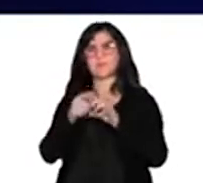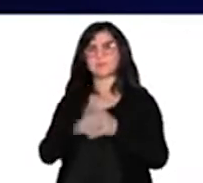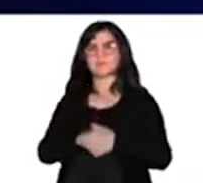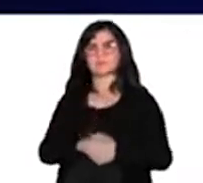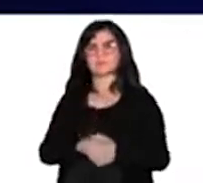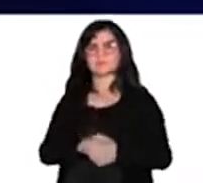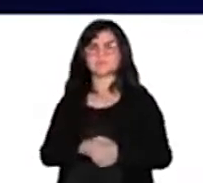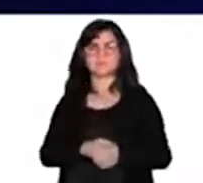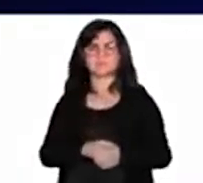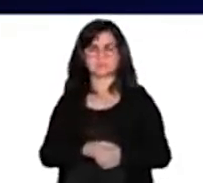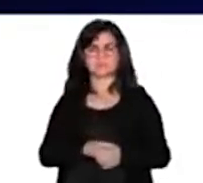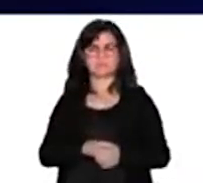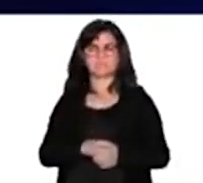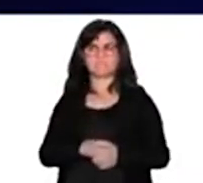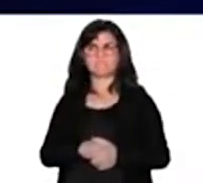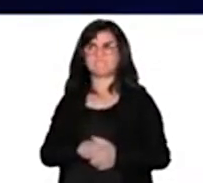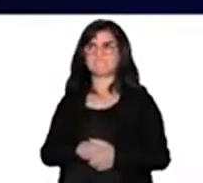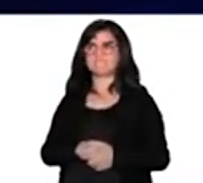continuo.